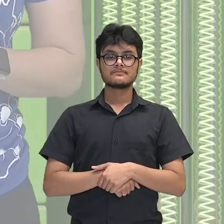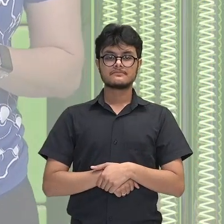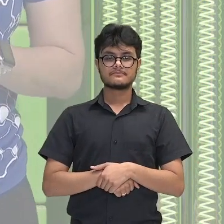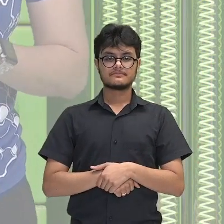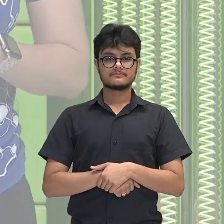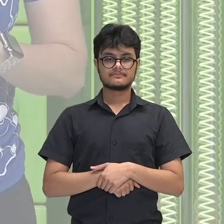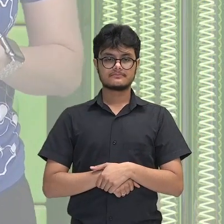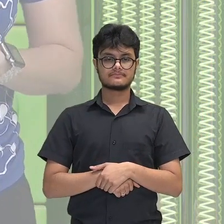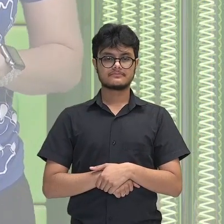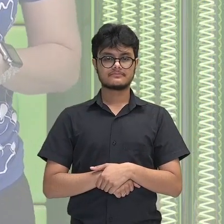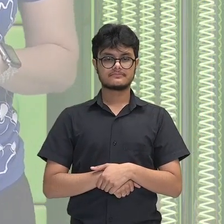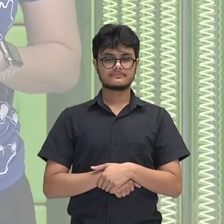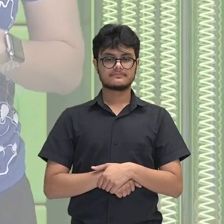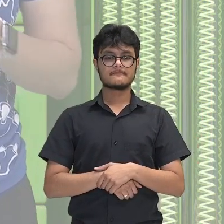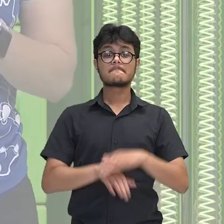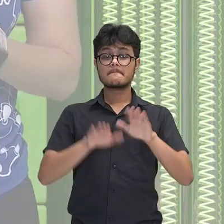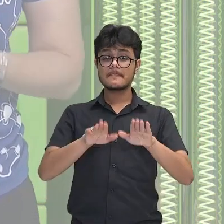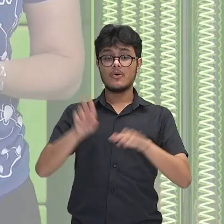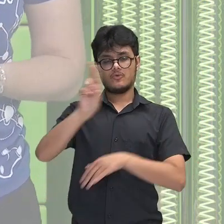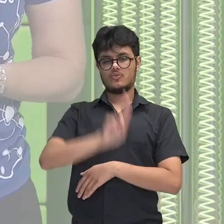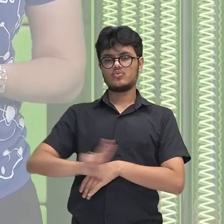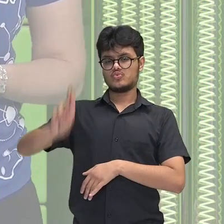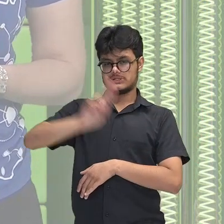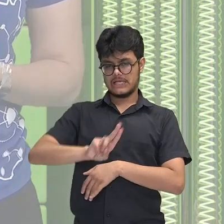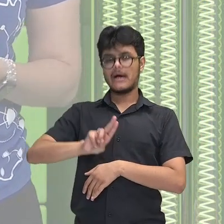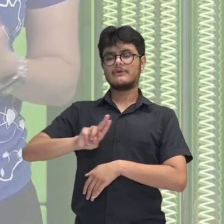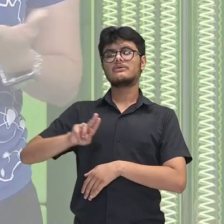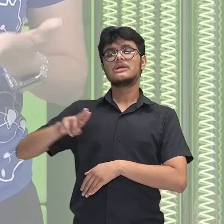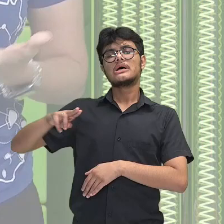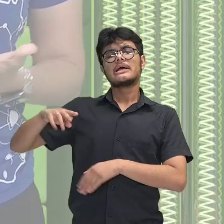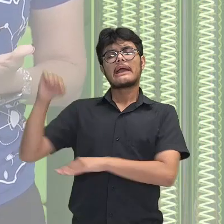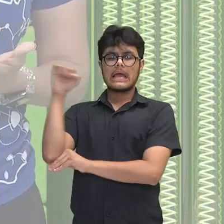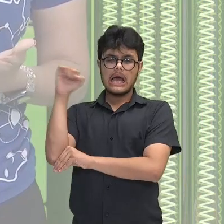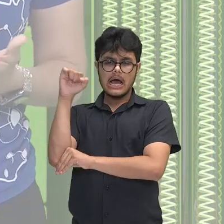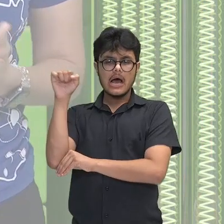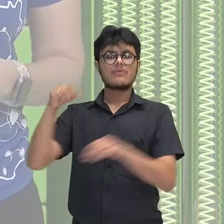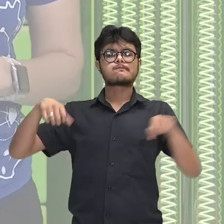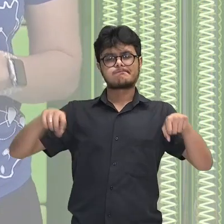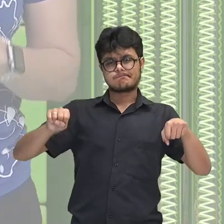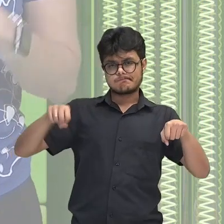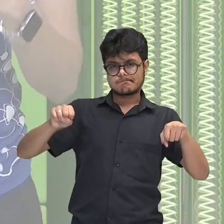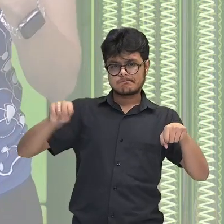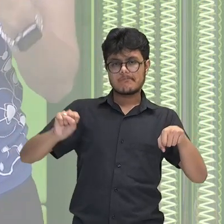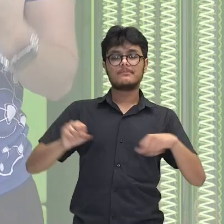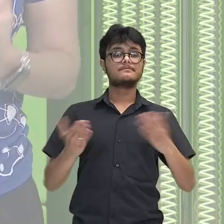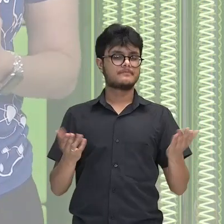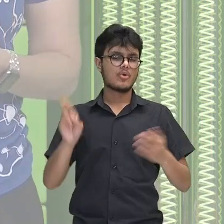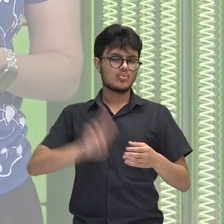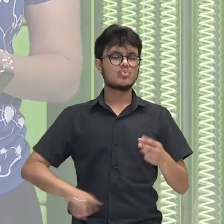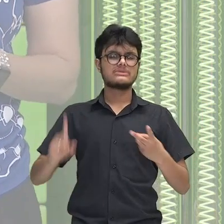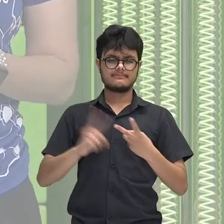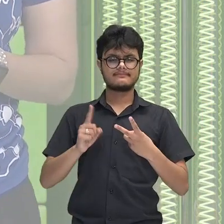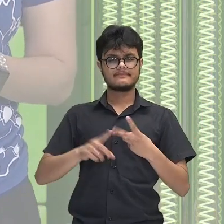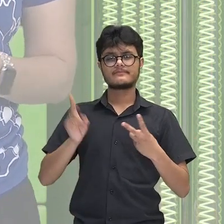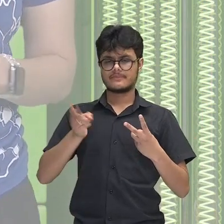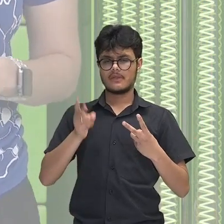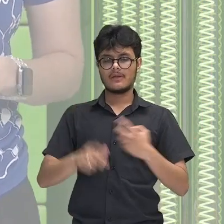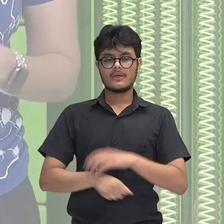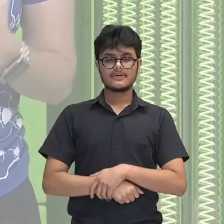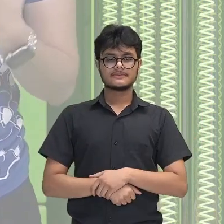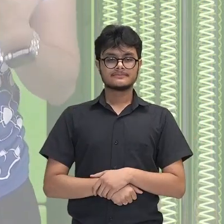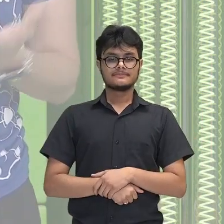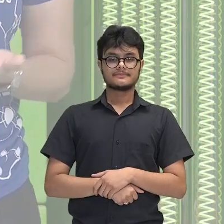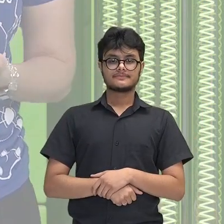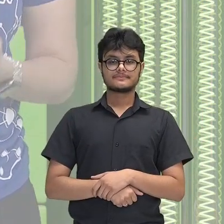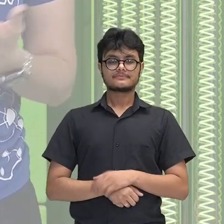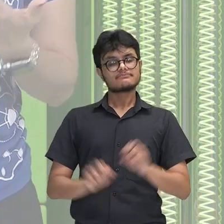o mais comumente utilizado em automóveis de passeio, em motocicletas. Então, o ciclo de motor de Otto